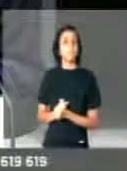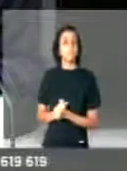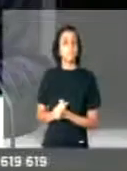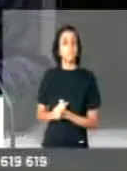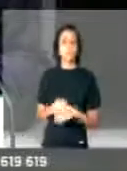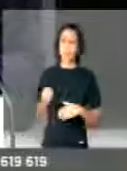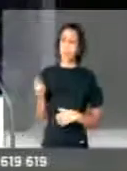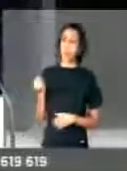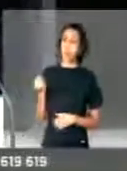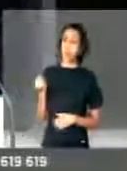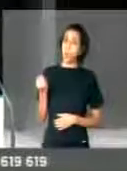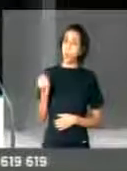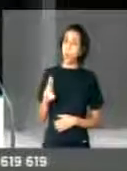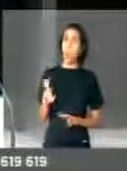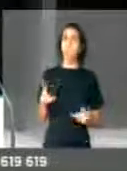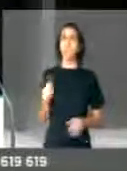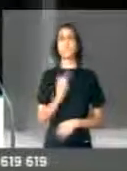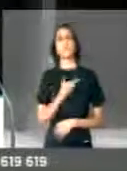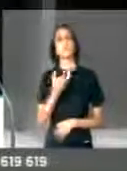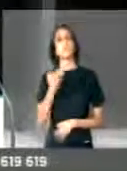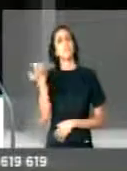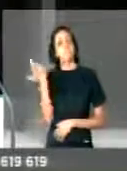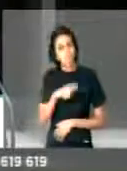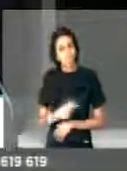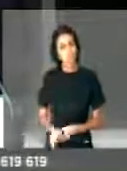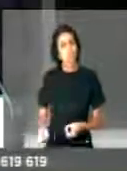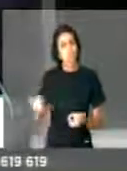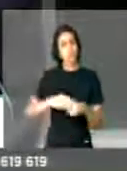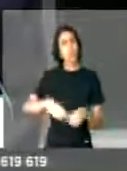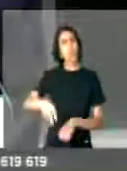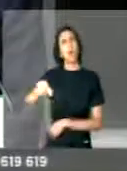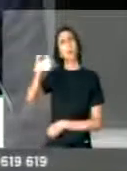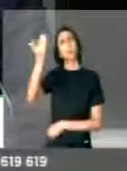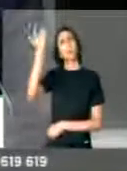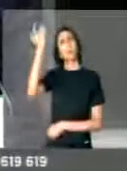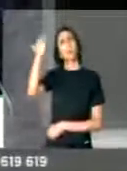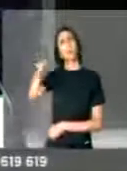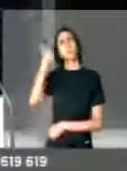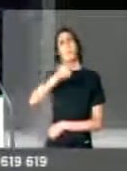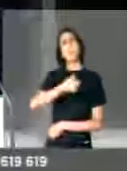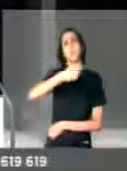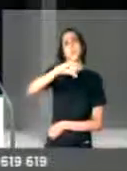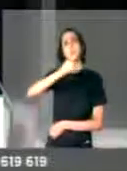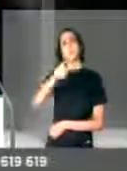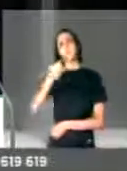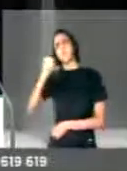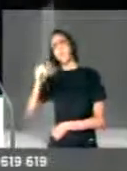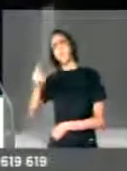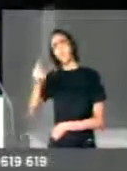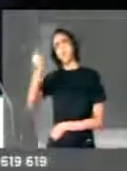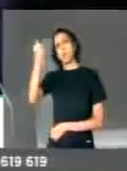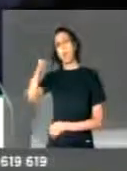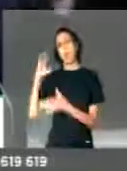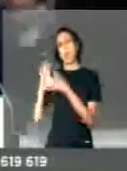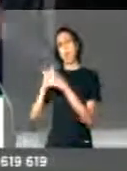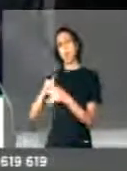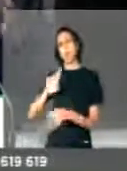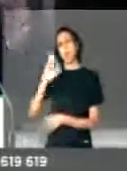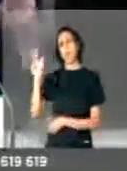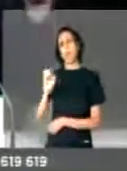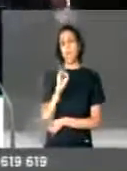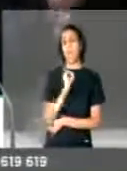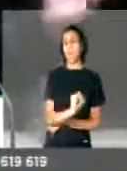estamos querendo novamente a voltar à década de 60 ou 50, quando